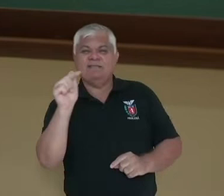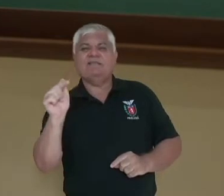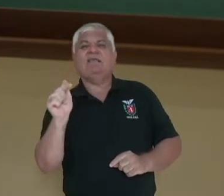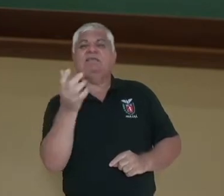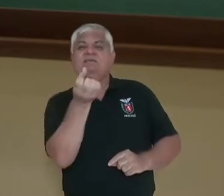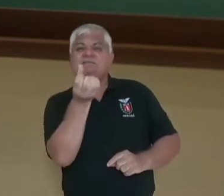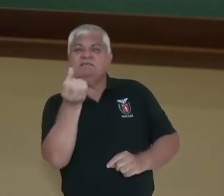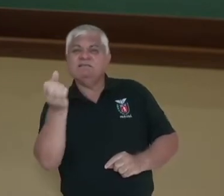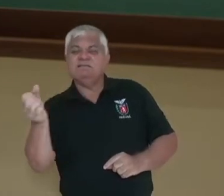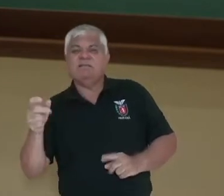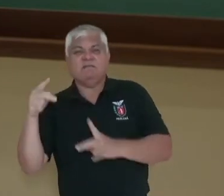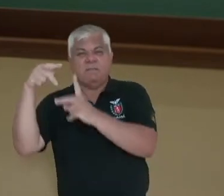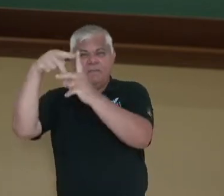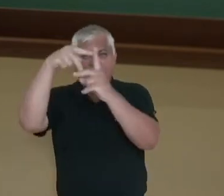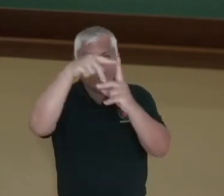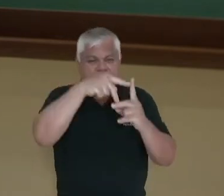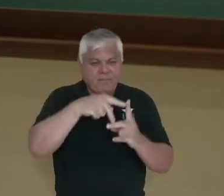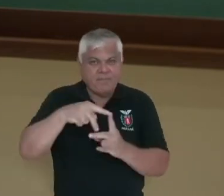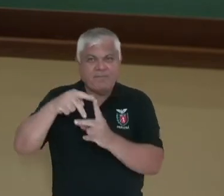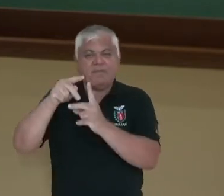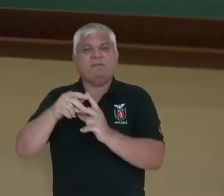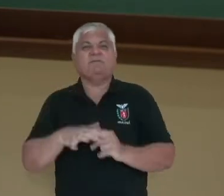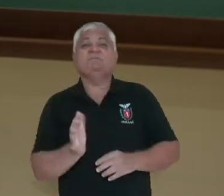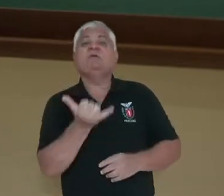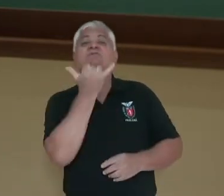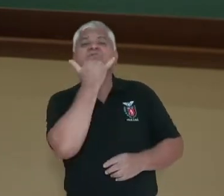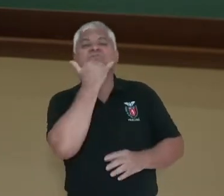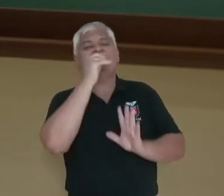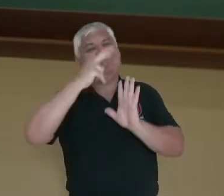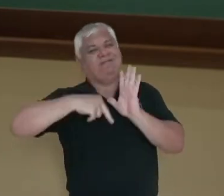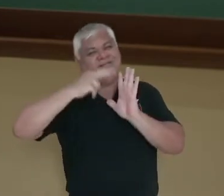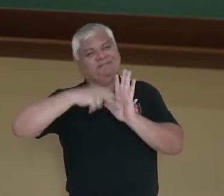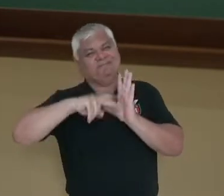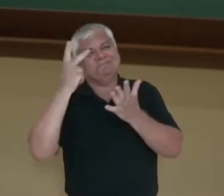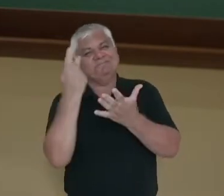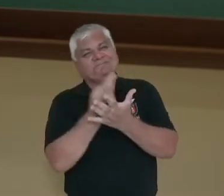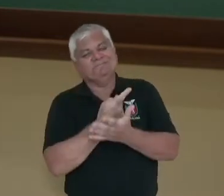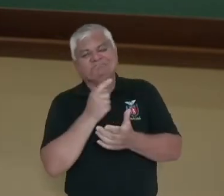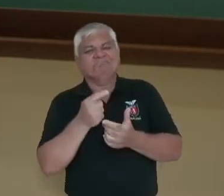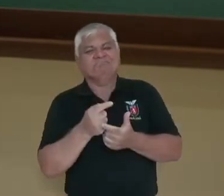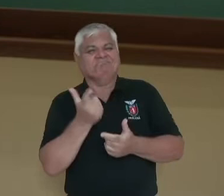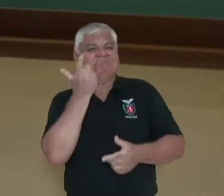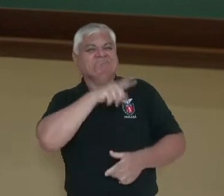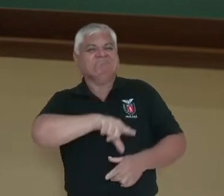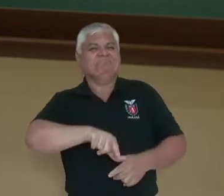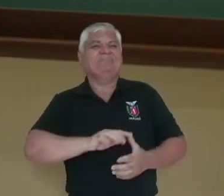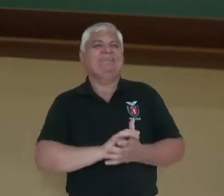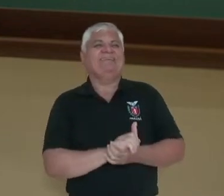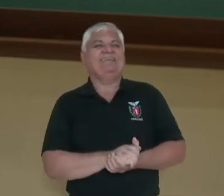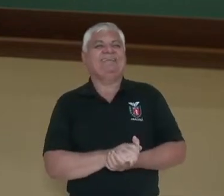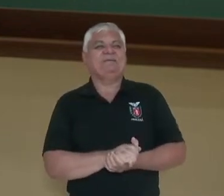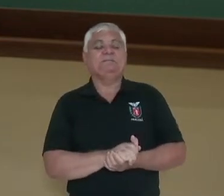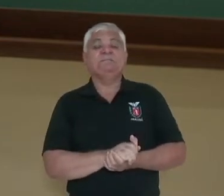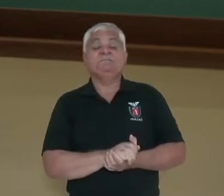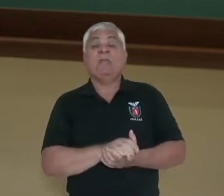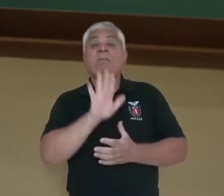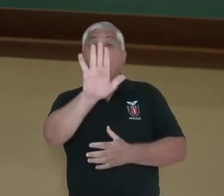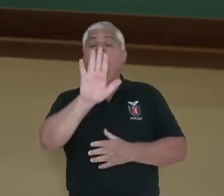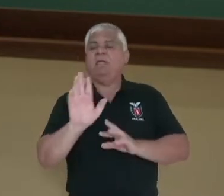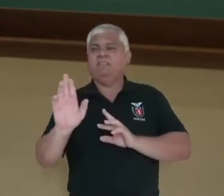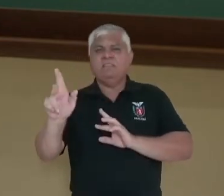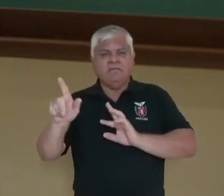33.177.600 pixels. Ok? Então, pessoal, peço desculpa na leitura ali, tá? Mas passou, né? A